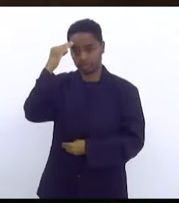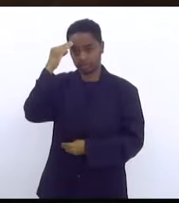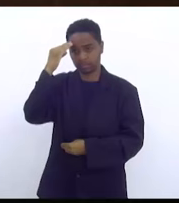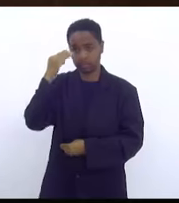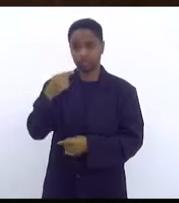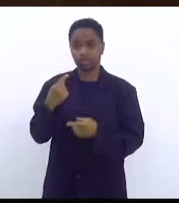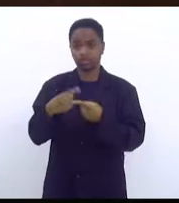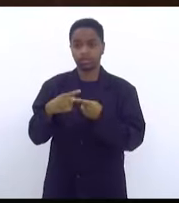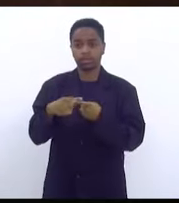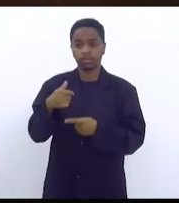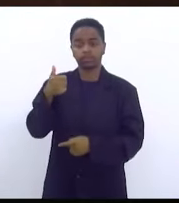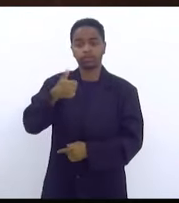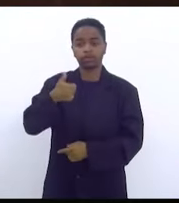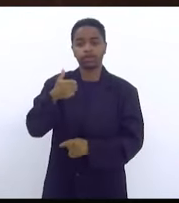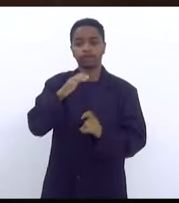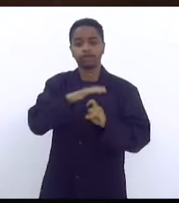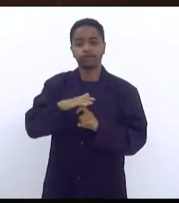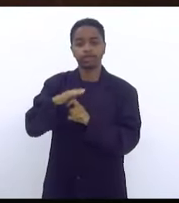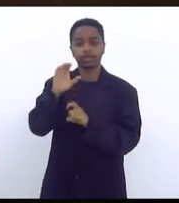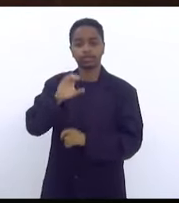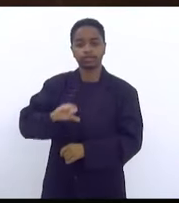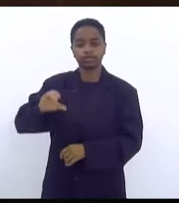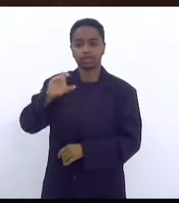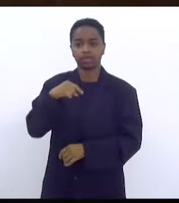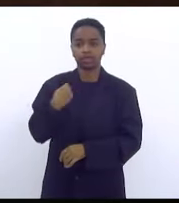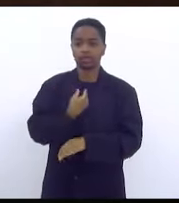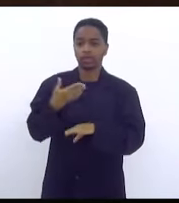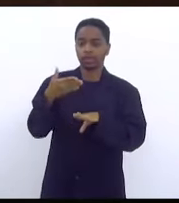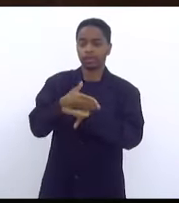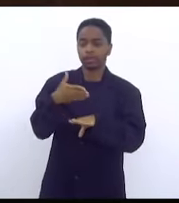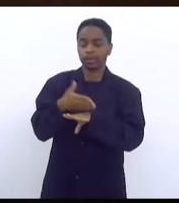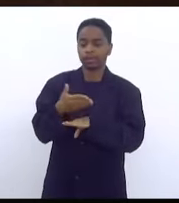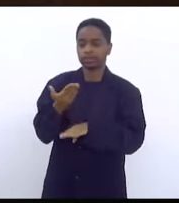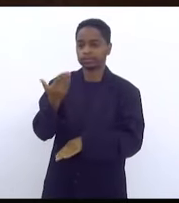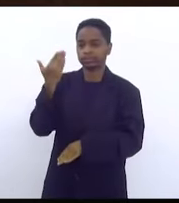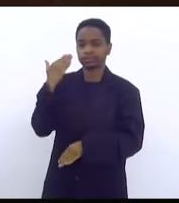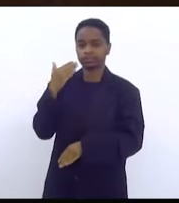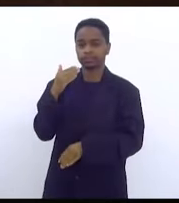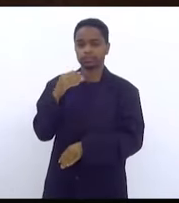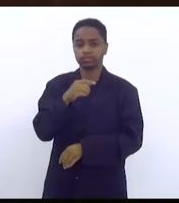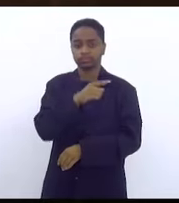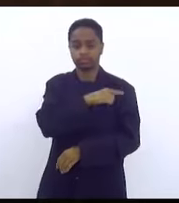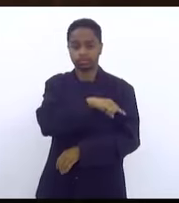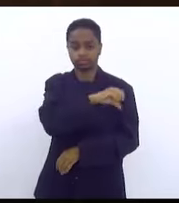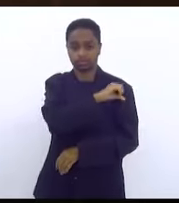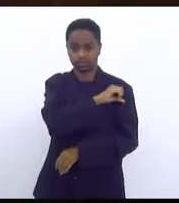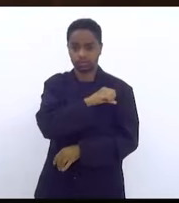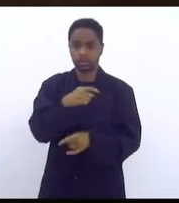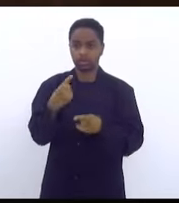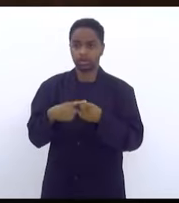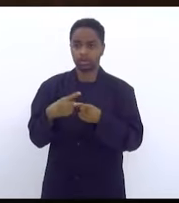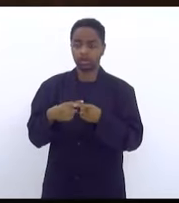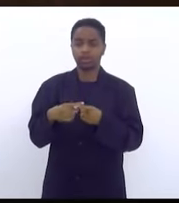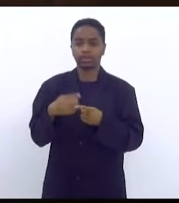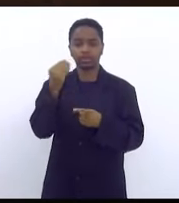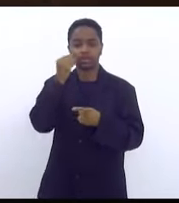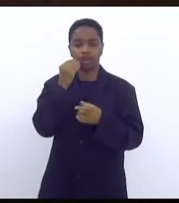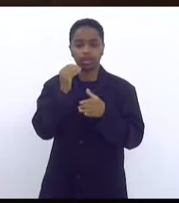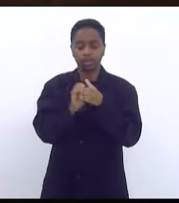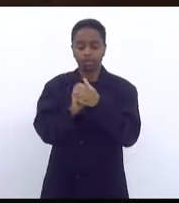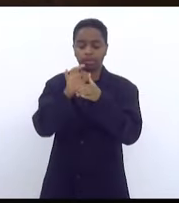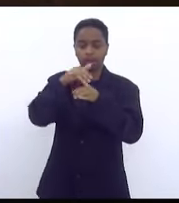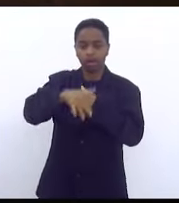refletir as primeiras feiras científicas que a gente participa ainda lá no fundamental, fazer o vulcão explodir,